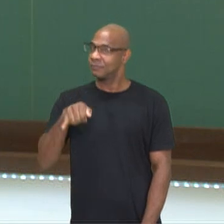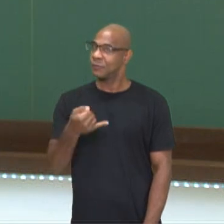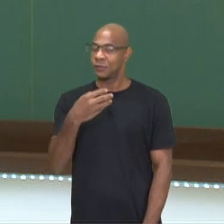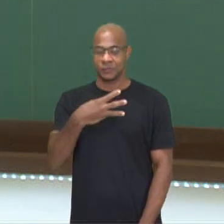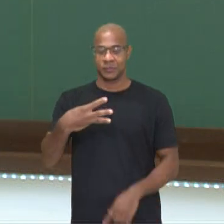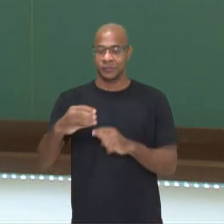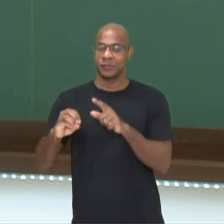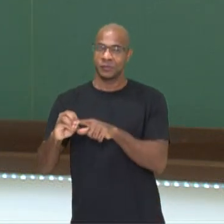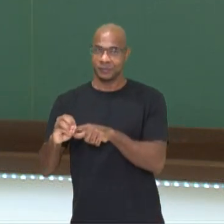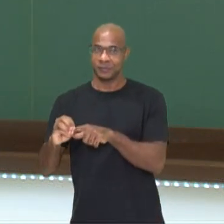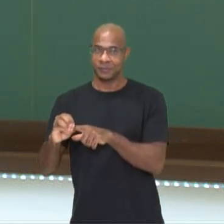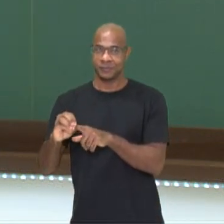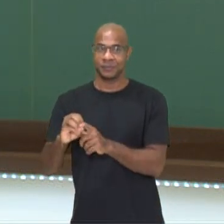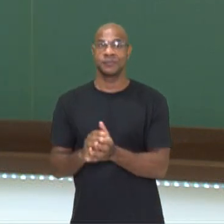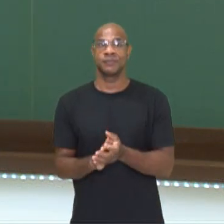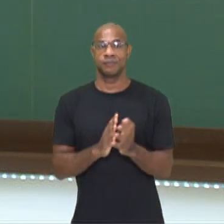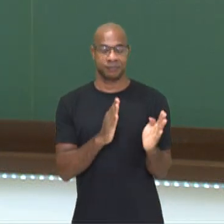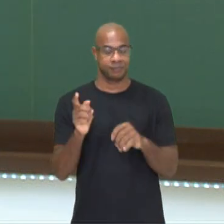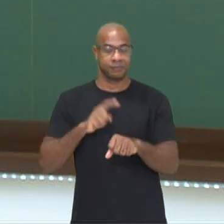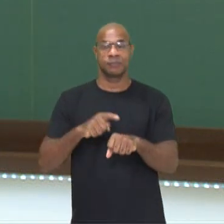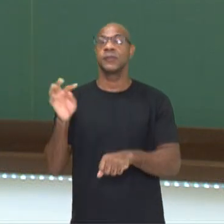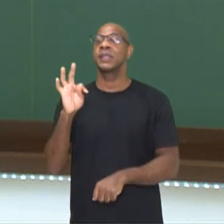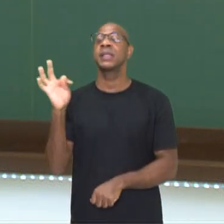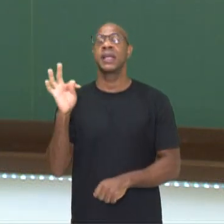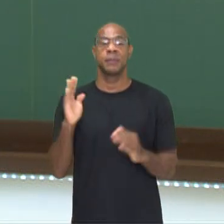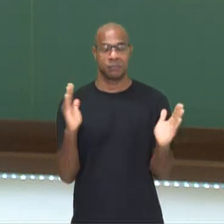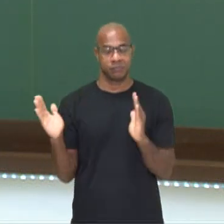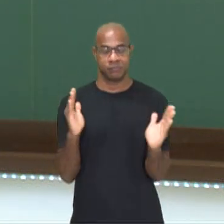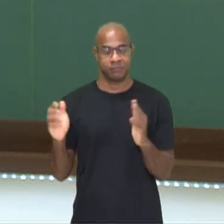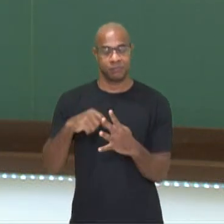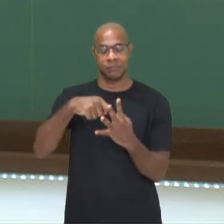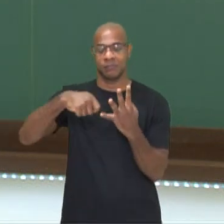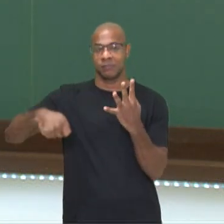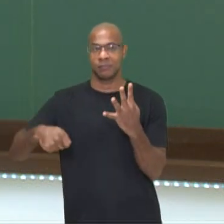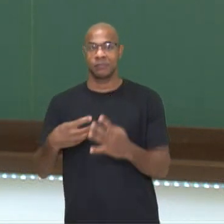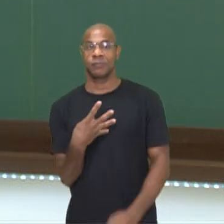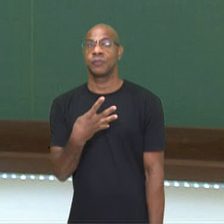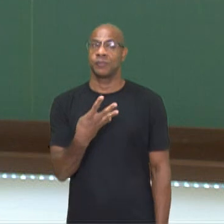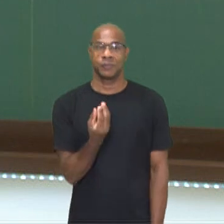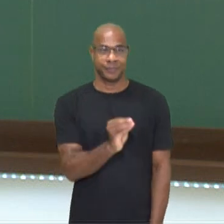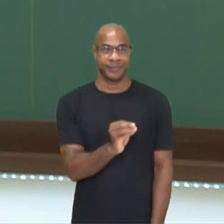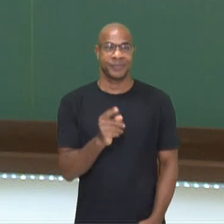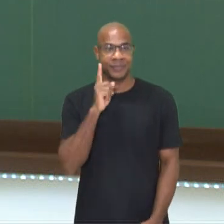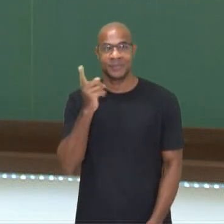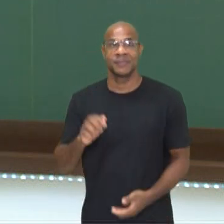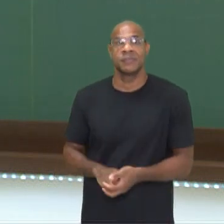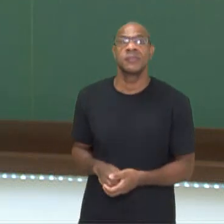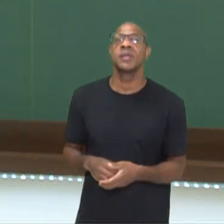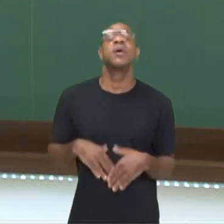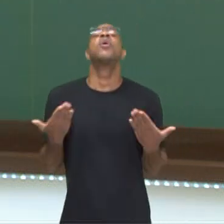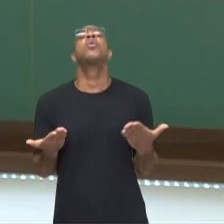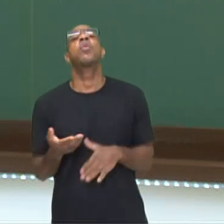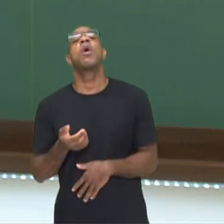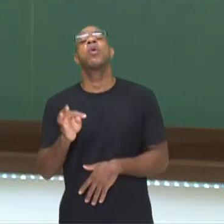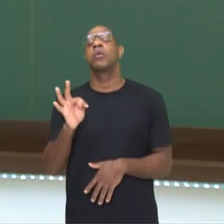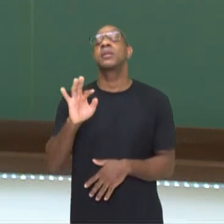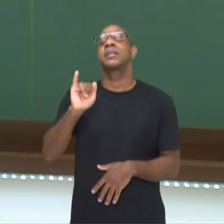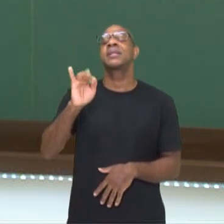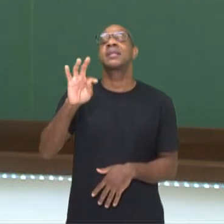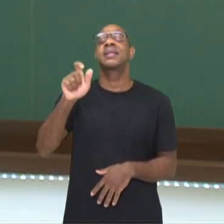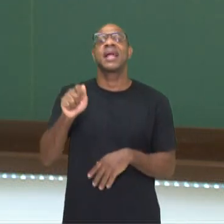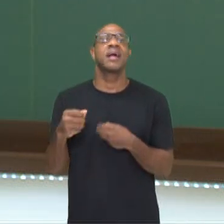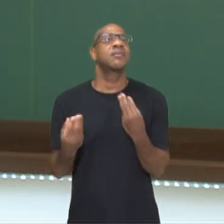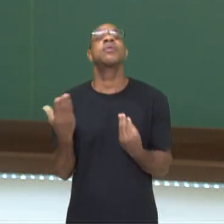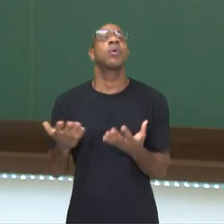300 por um tempo de 4 meses. Nós queremos saber qual foi a taxa de juros que foi cobrada aí nessa transação